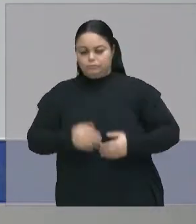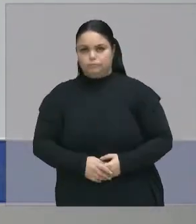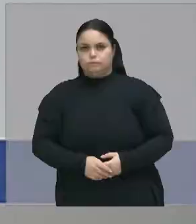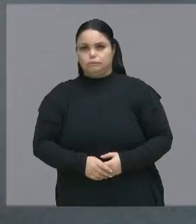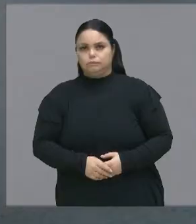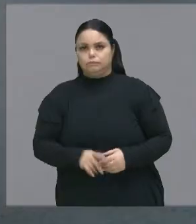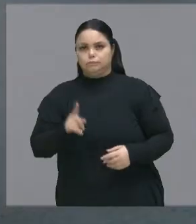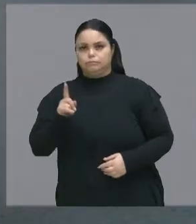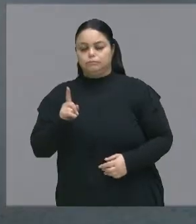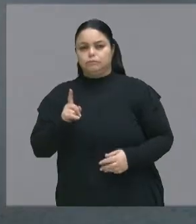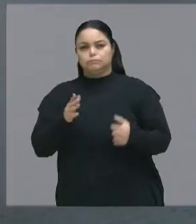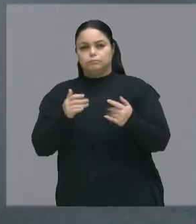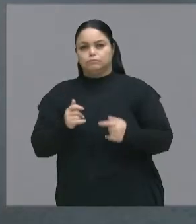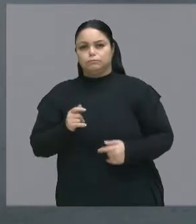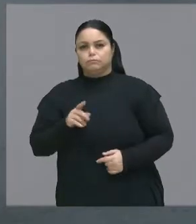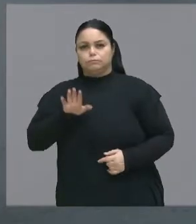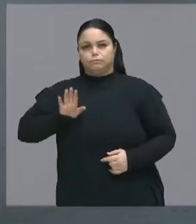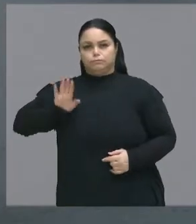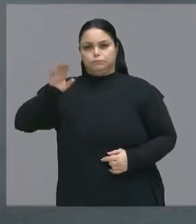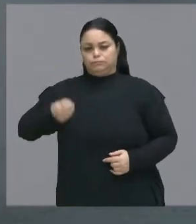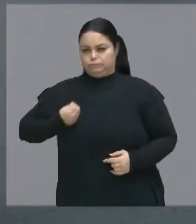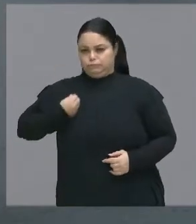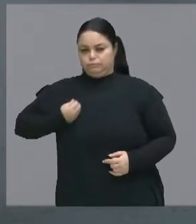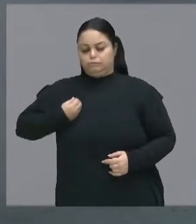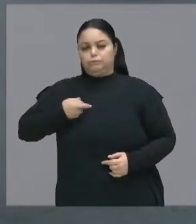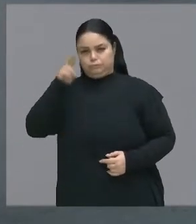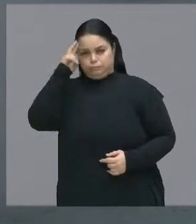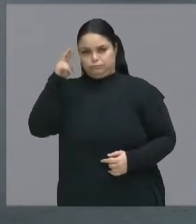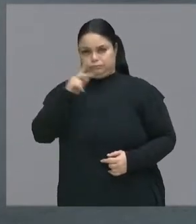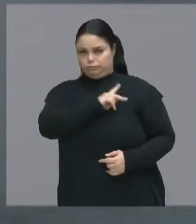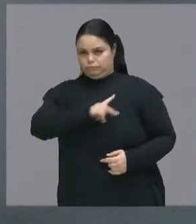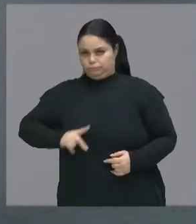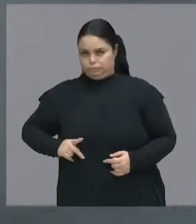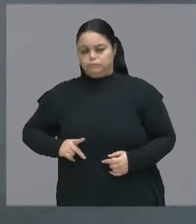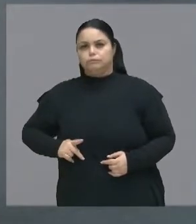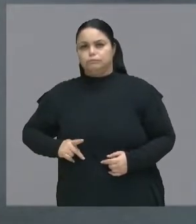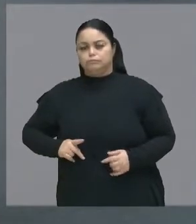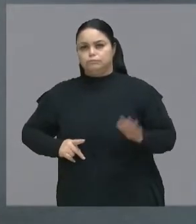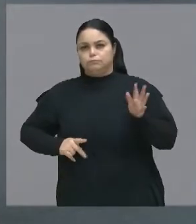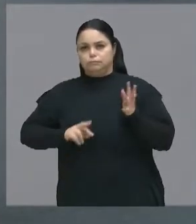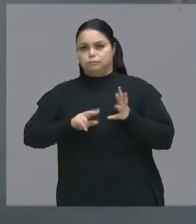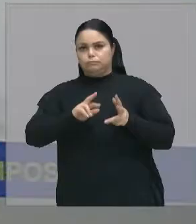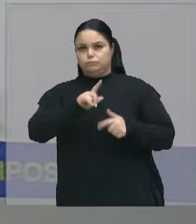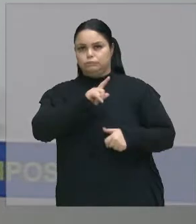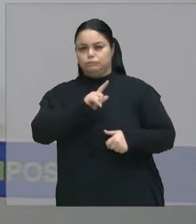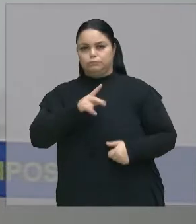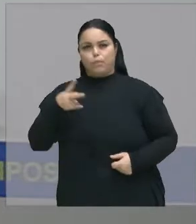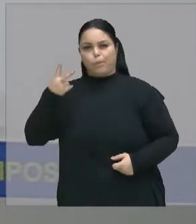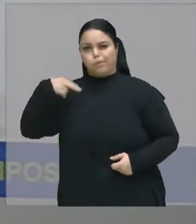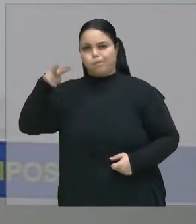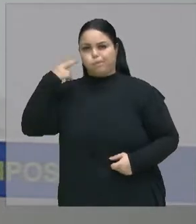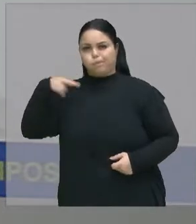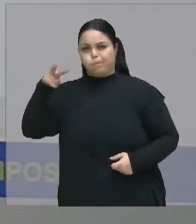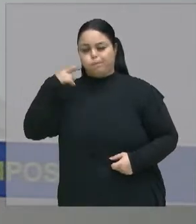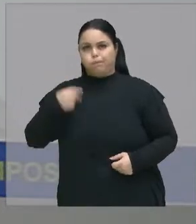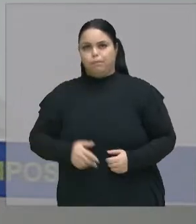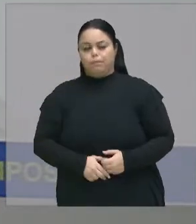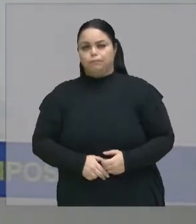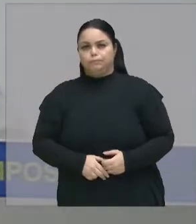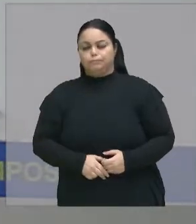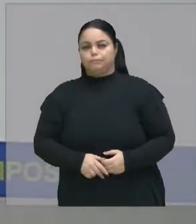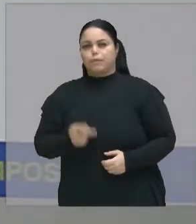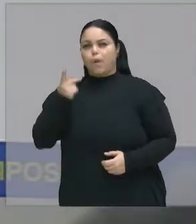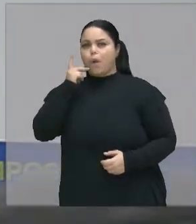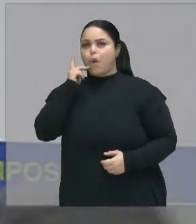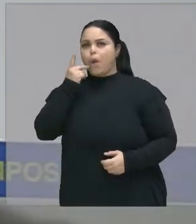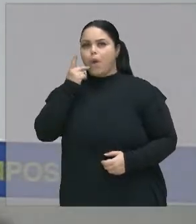de presença. Senhor presidente, estão presentes os seguintes vereadores: vereador Rafael